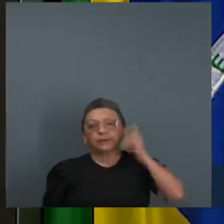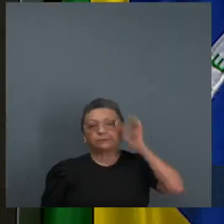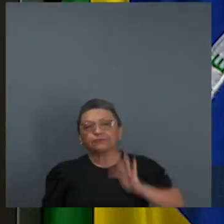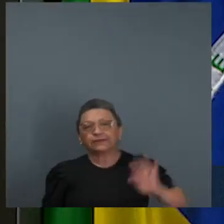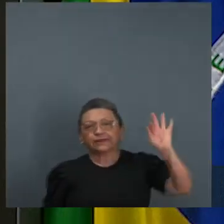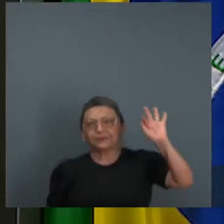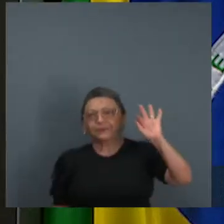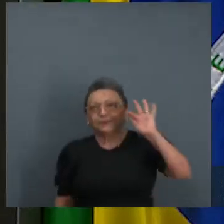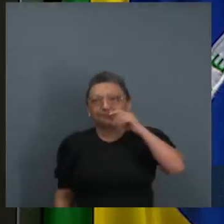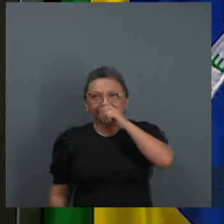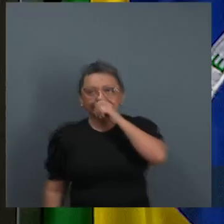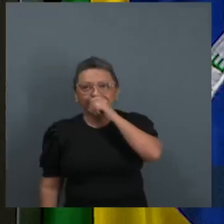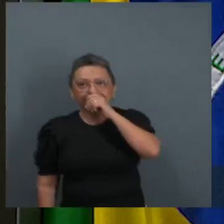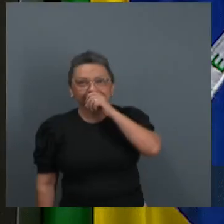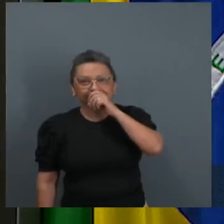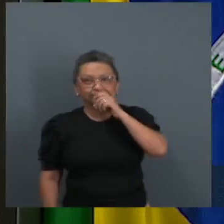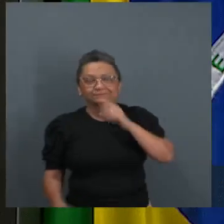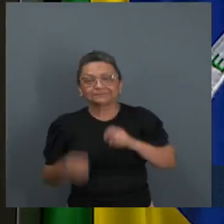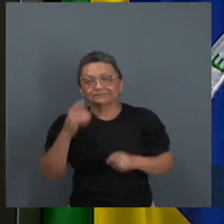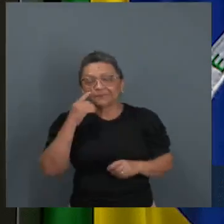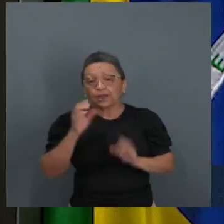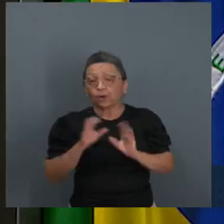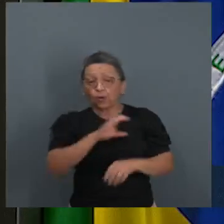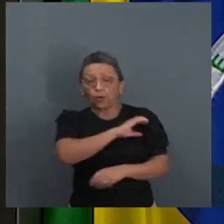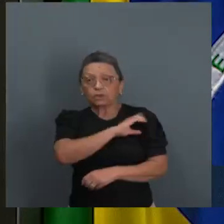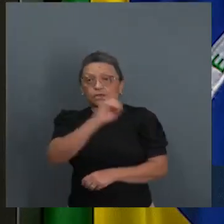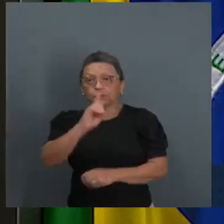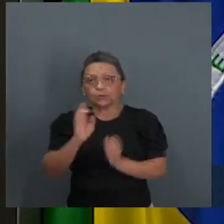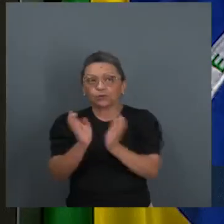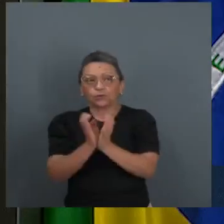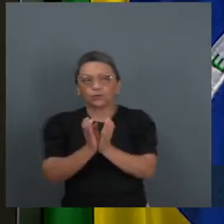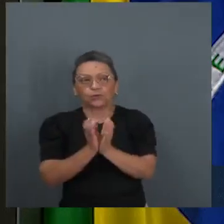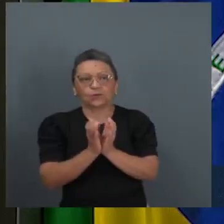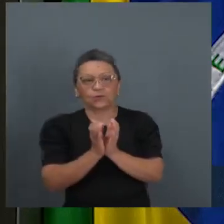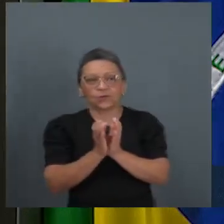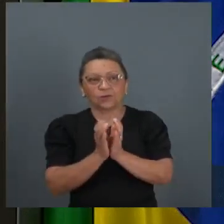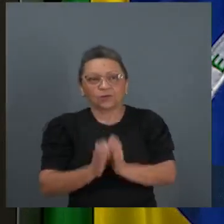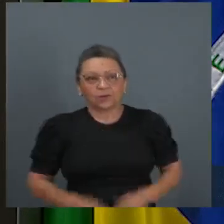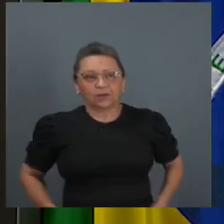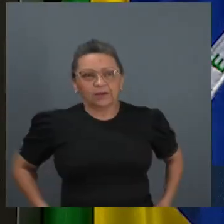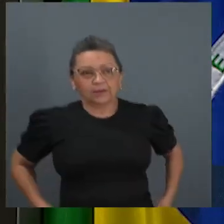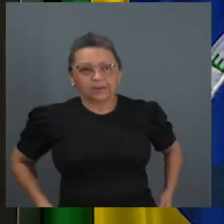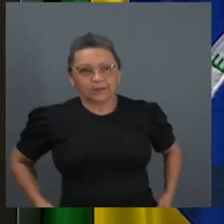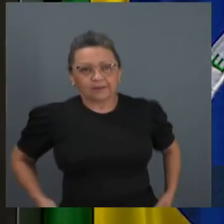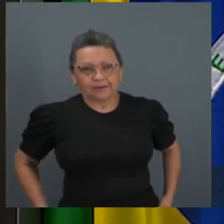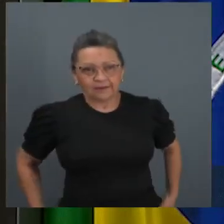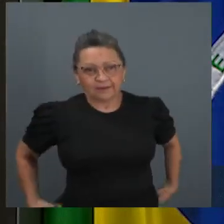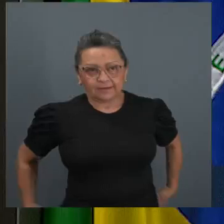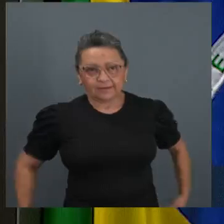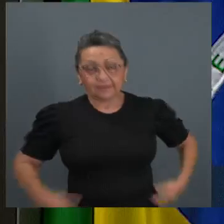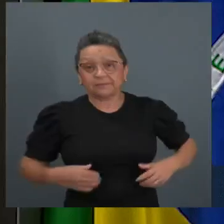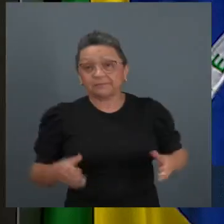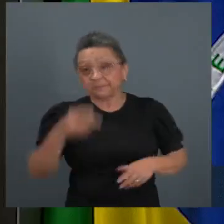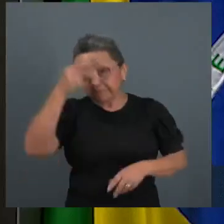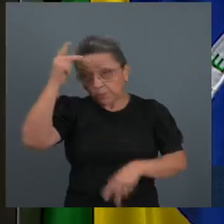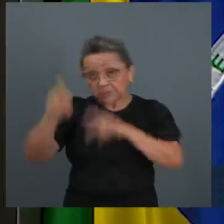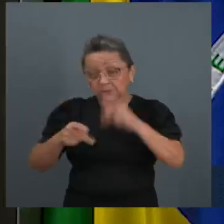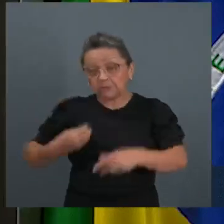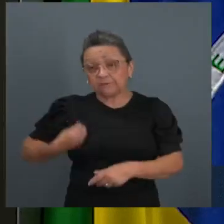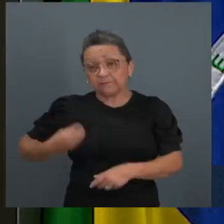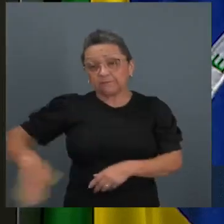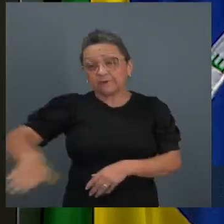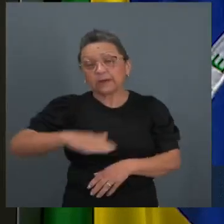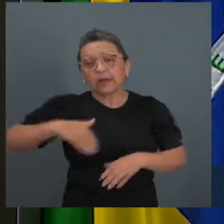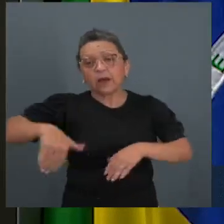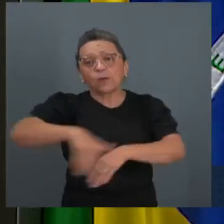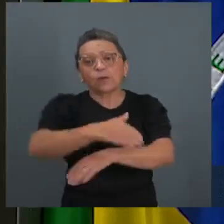Raimonte, coordenador da Frente Parlamentar em Defesa dos Direitos da População em Situação de